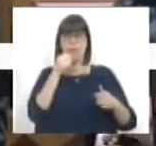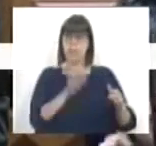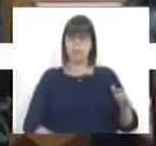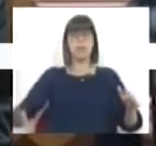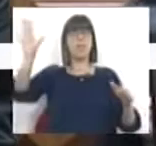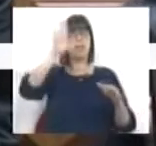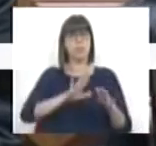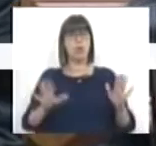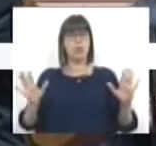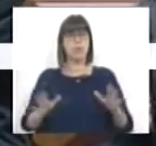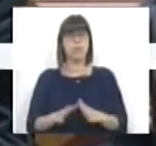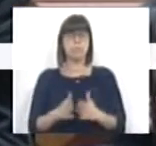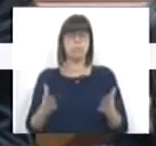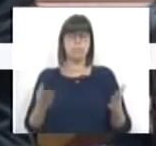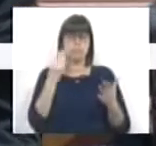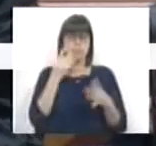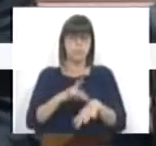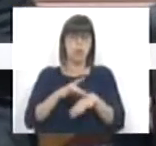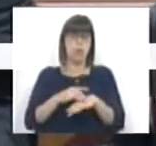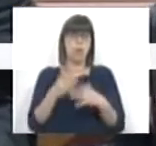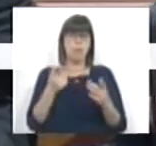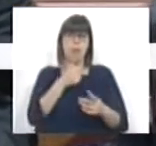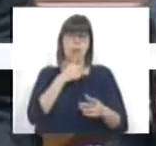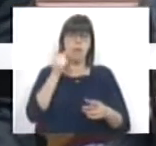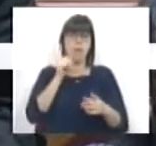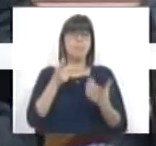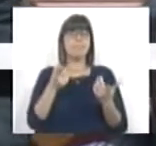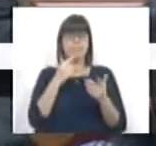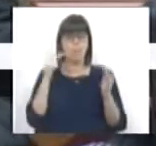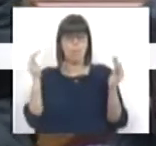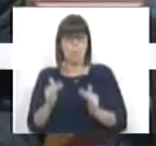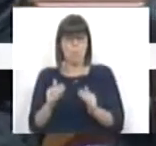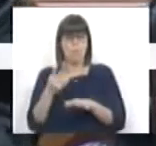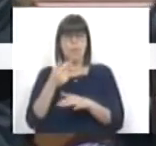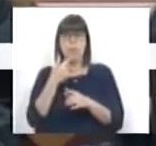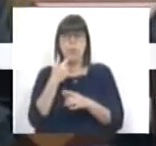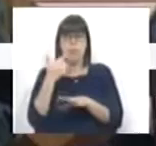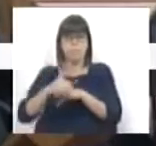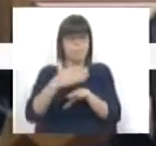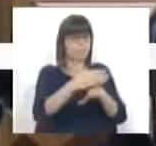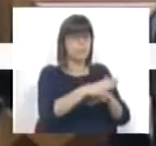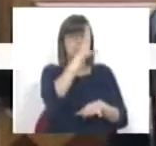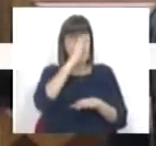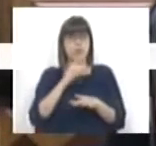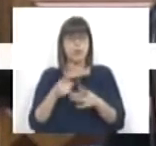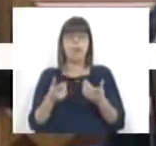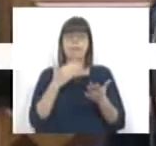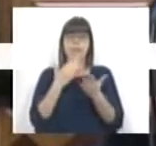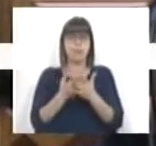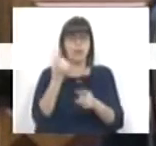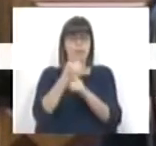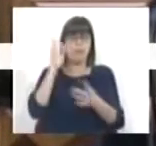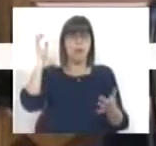território do país por força do povo só a vitória o chamado emagrecimento das gorduras do estado fechou com